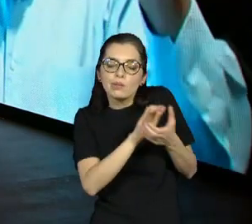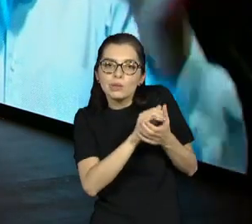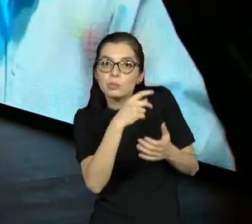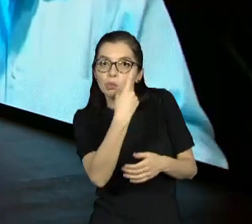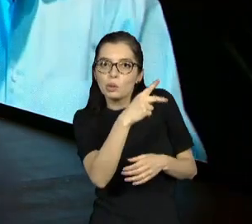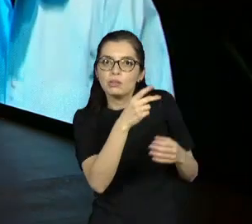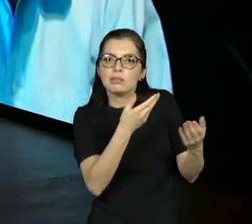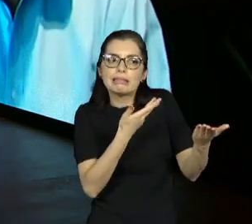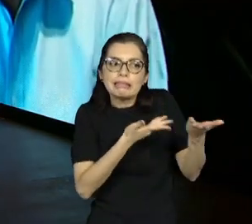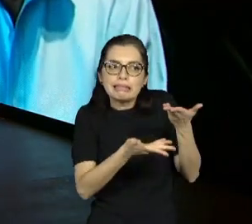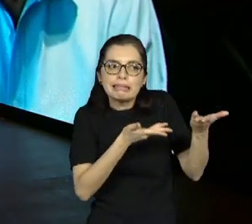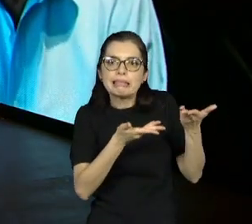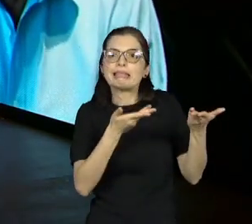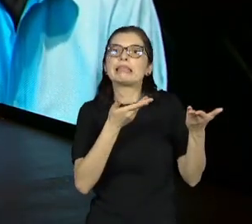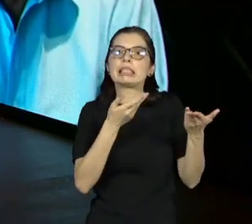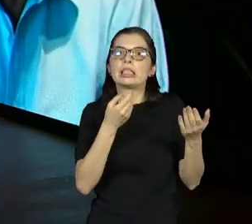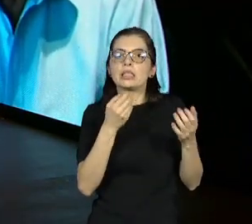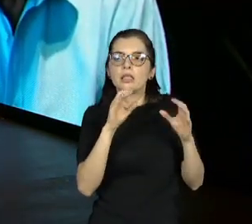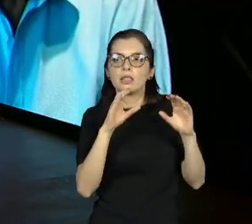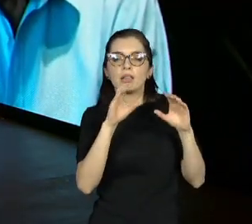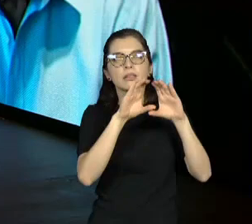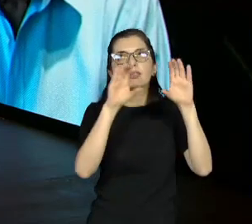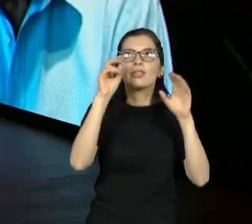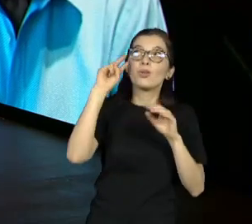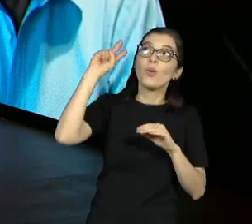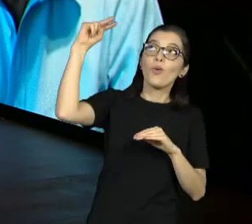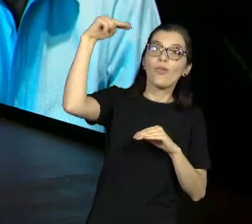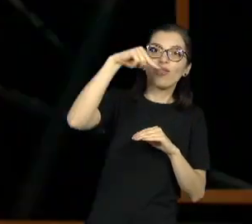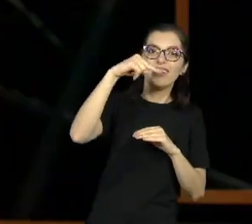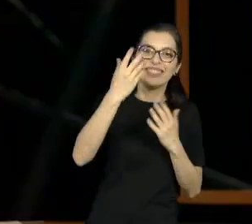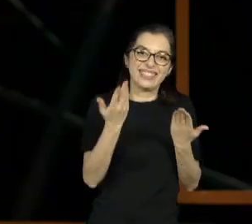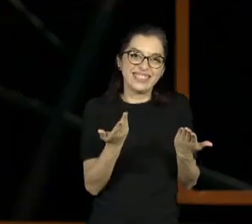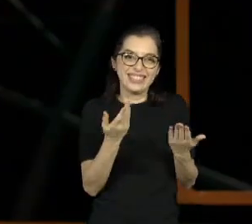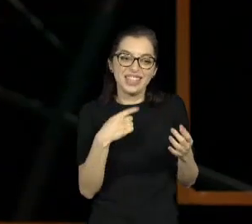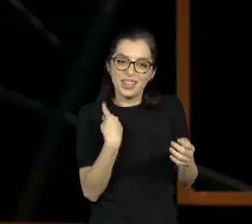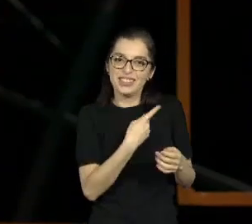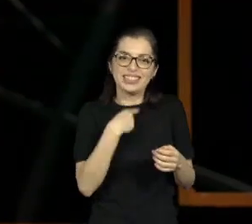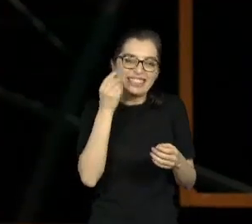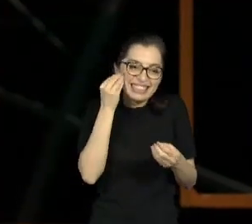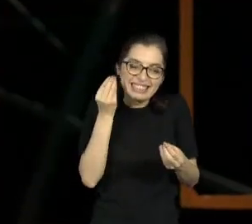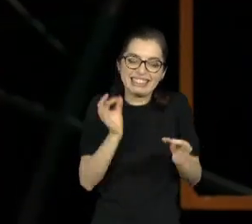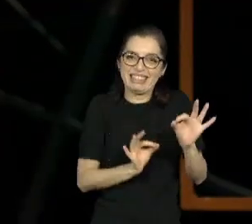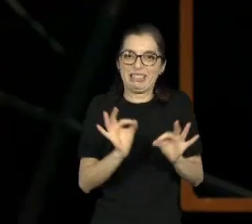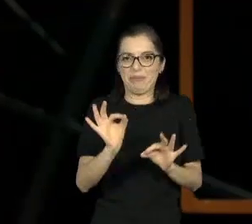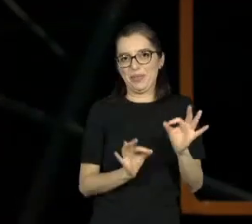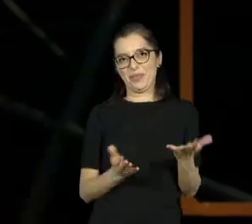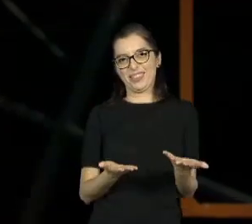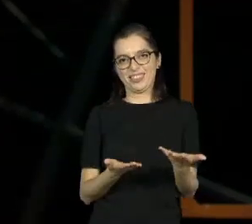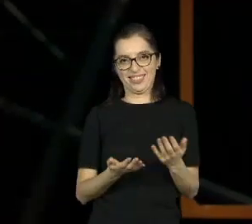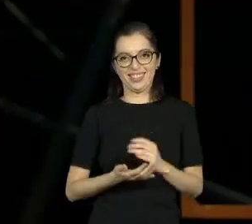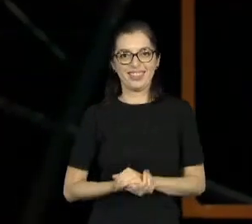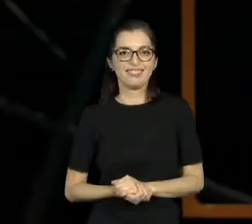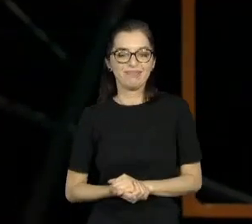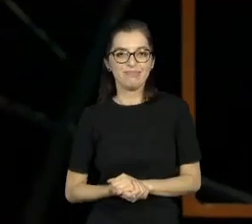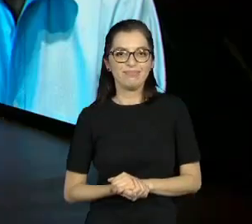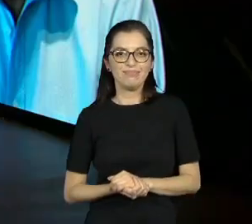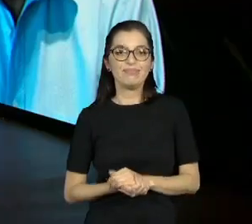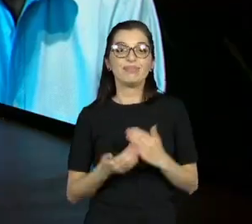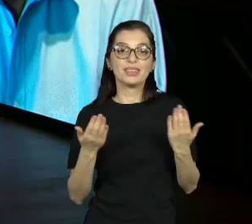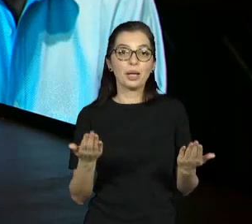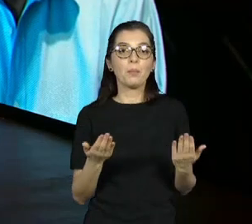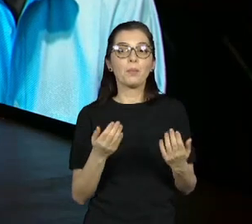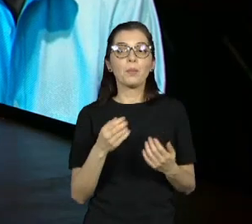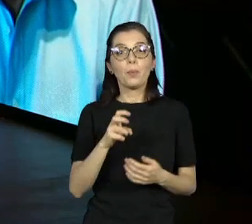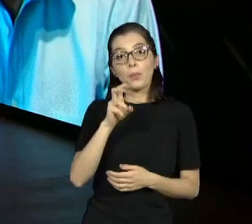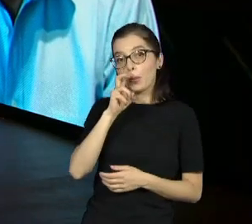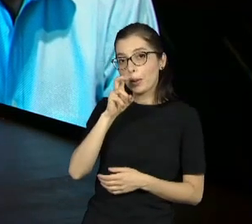onde estiver, vai ver que eu estou cumprindo com o prometido. Maurício, a Mônica e a Mafalda têm